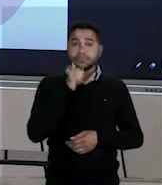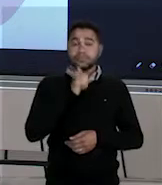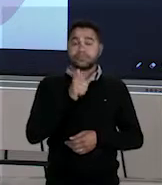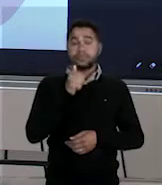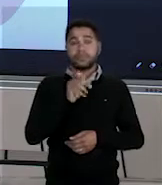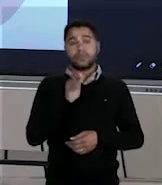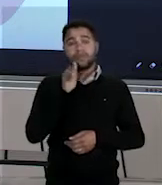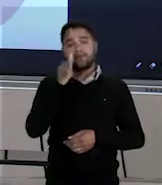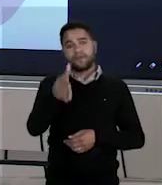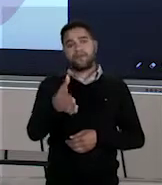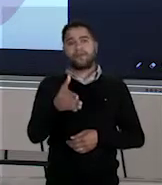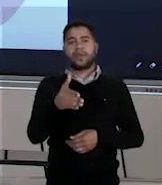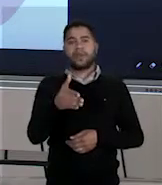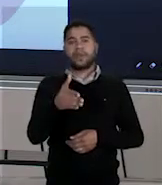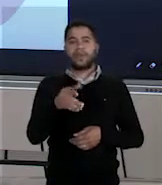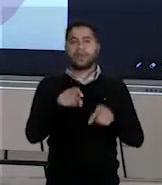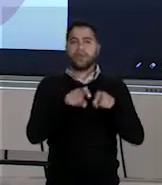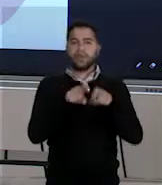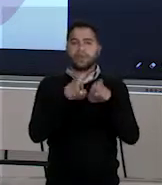a um ginecologista.